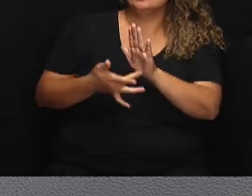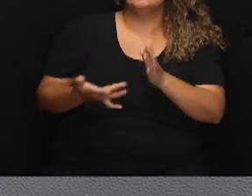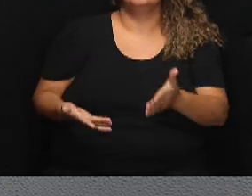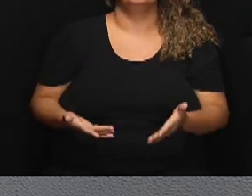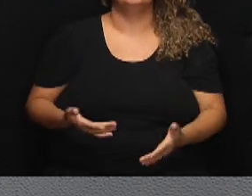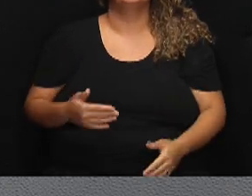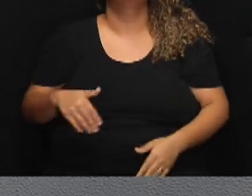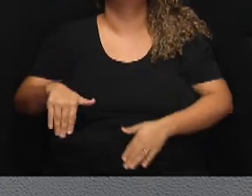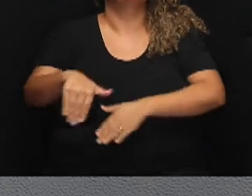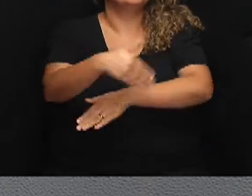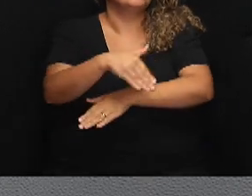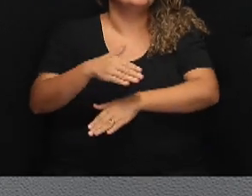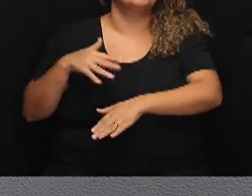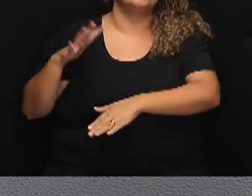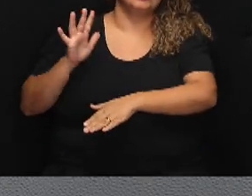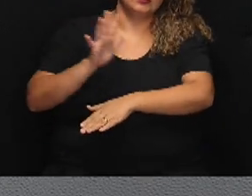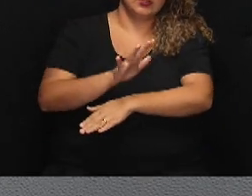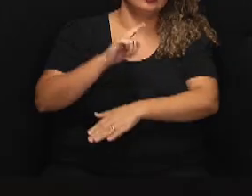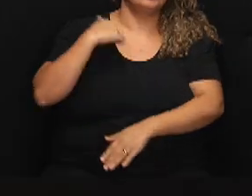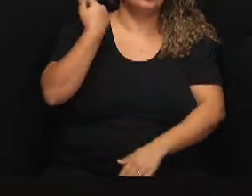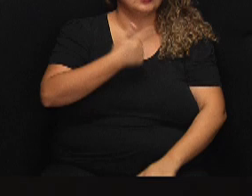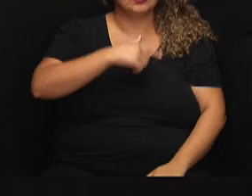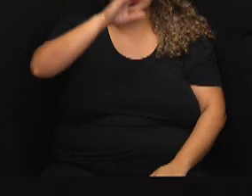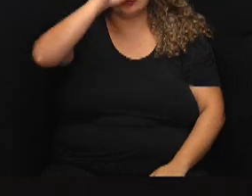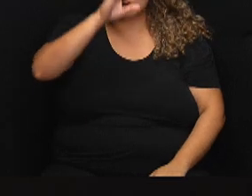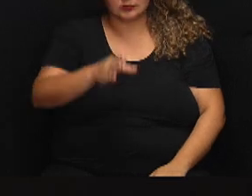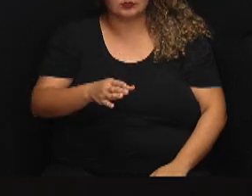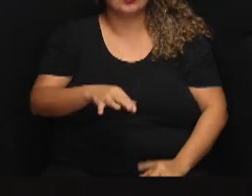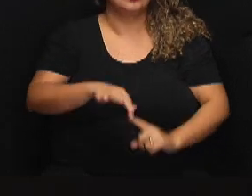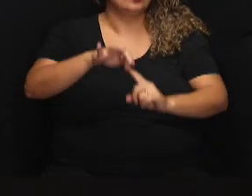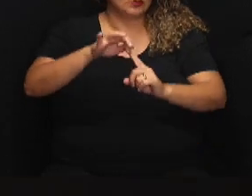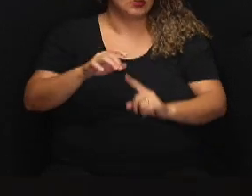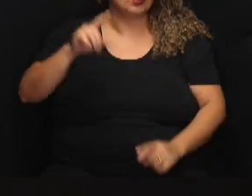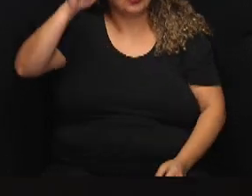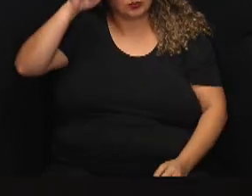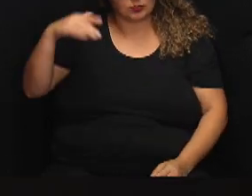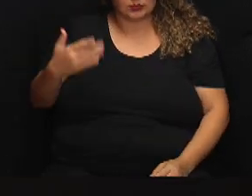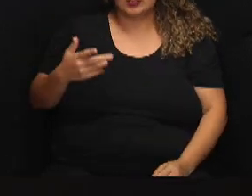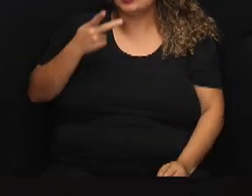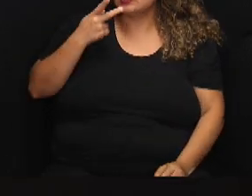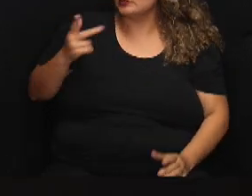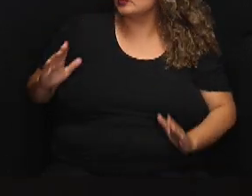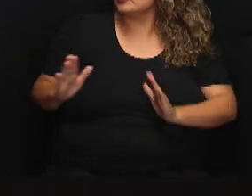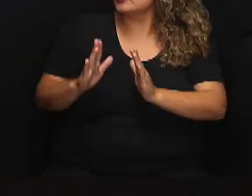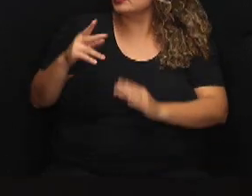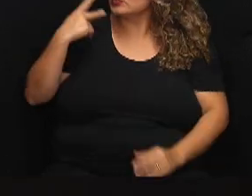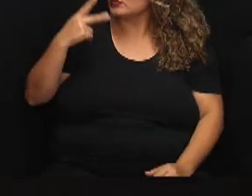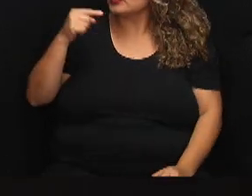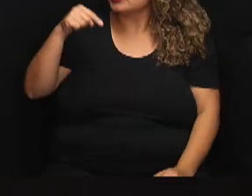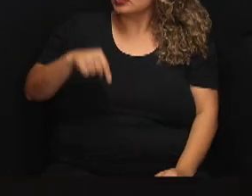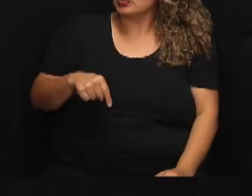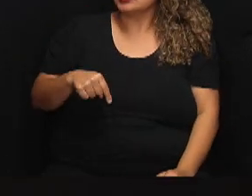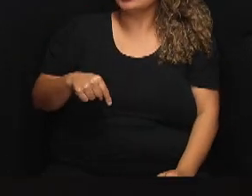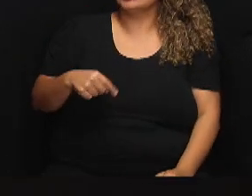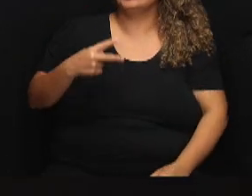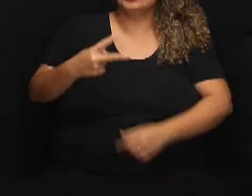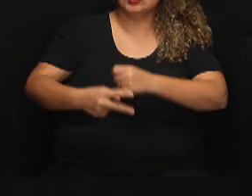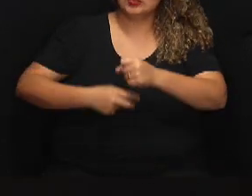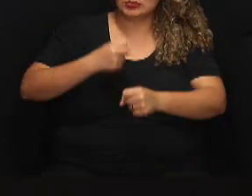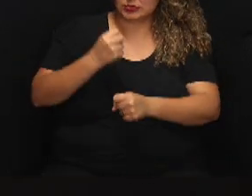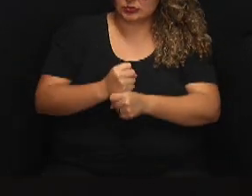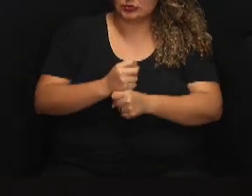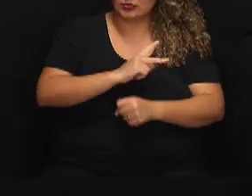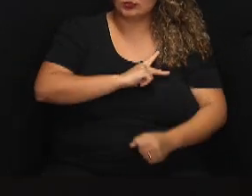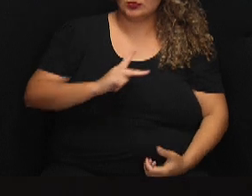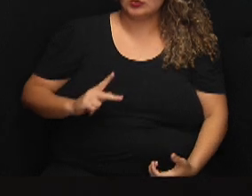na rua é a nossa principal premissa, a gente está na rua todos os dias. Você citou, né, das frentes parlamentares, né? Neste biênio você vai